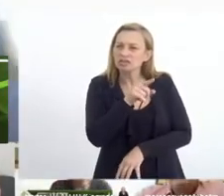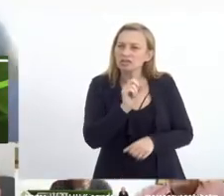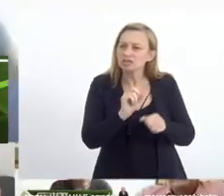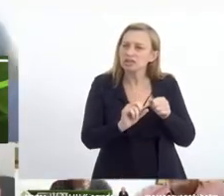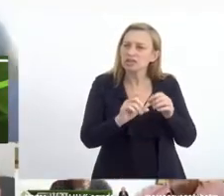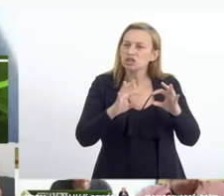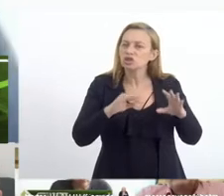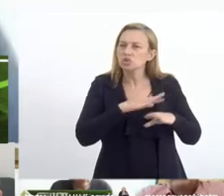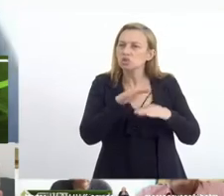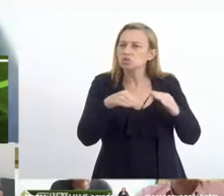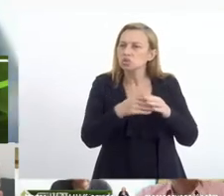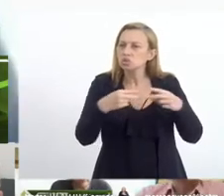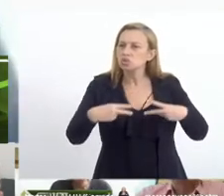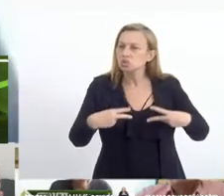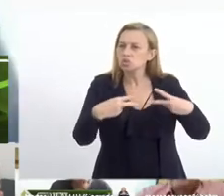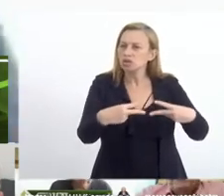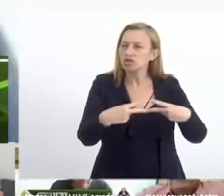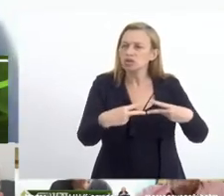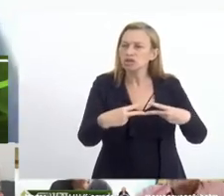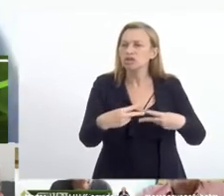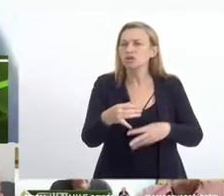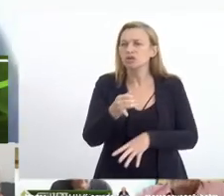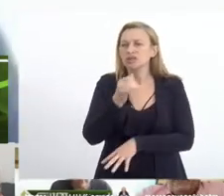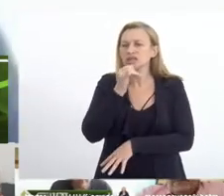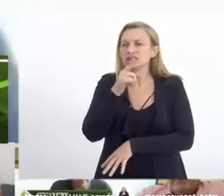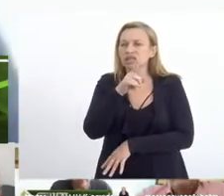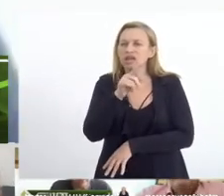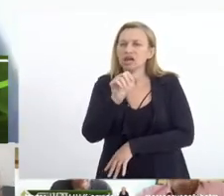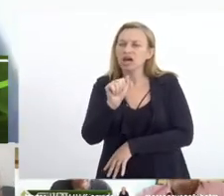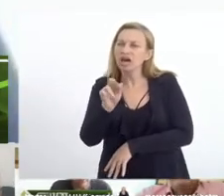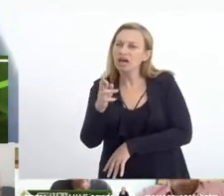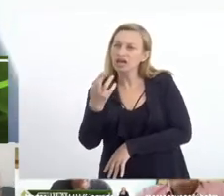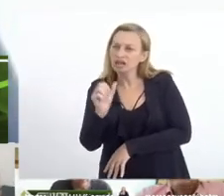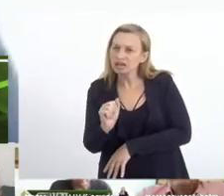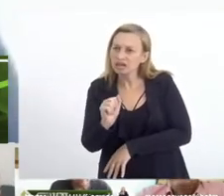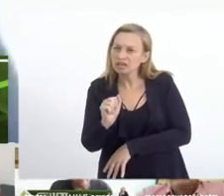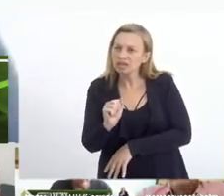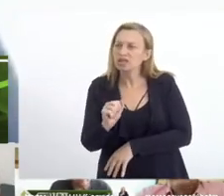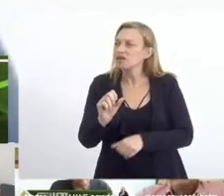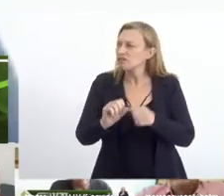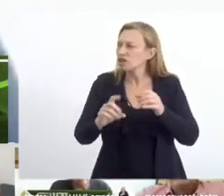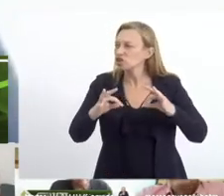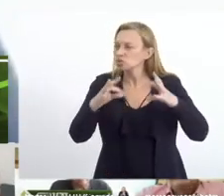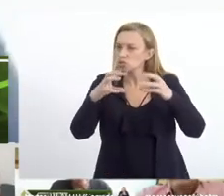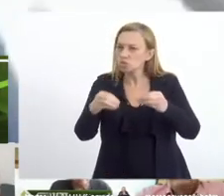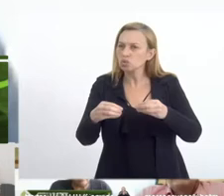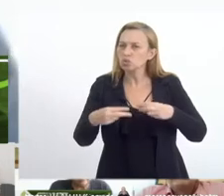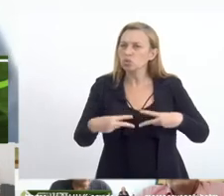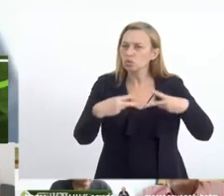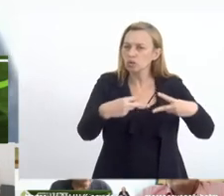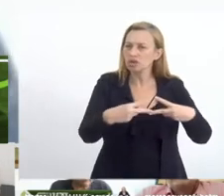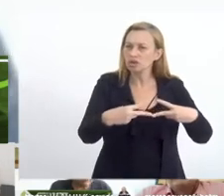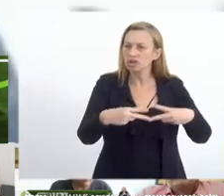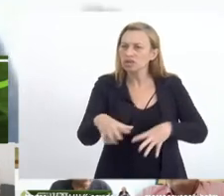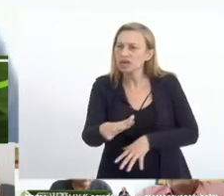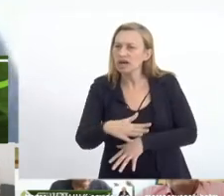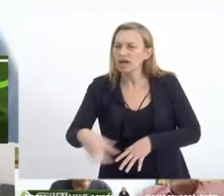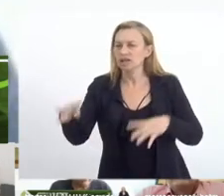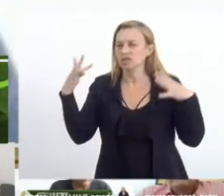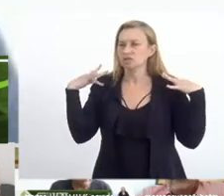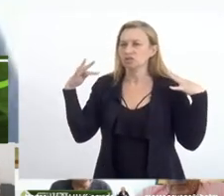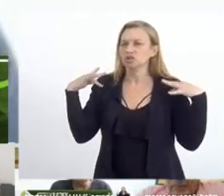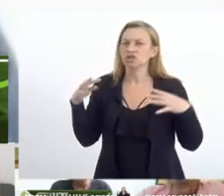fazendo todo o link. Aí eu tenho o exemplo lá de Angra dos Reis. Eles fazem o link entre o setor de turismo